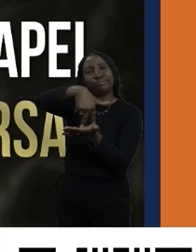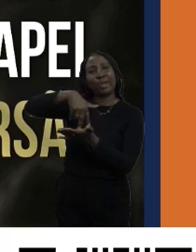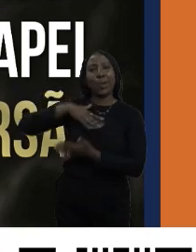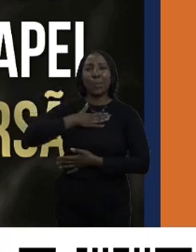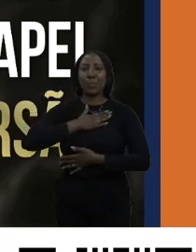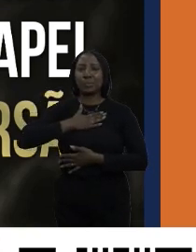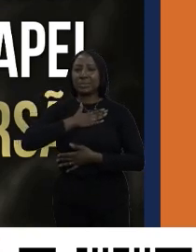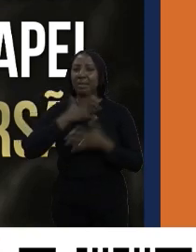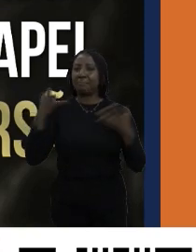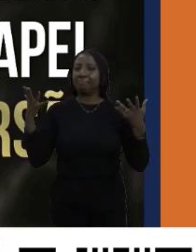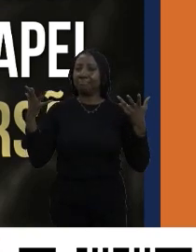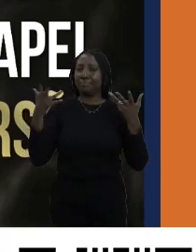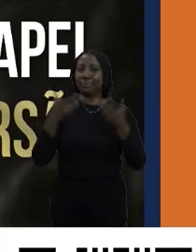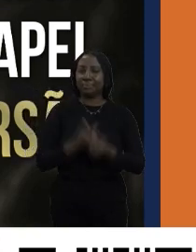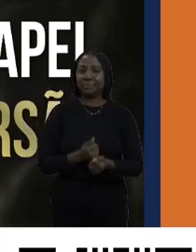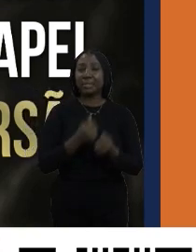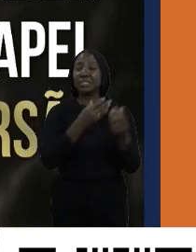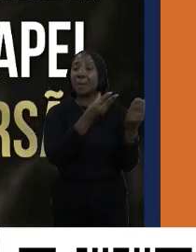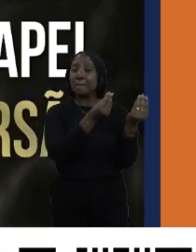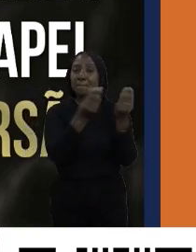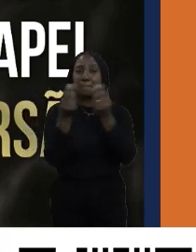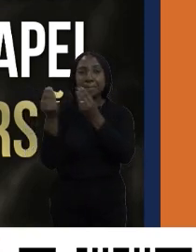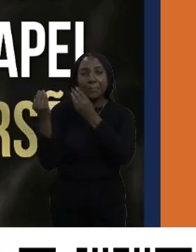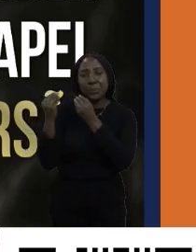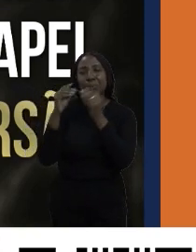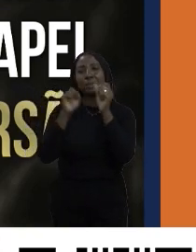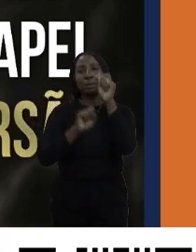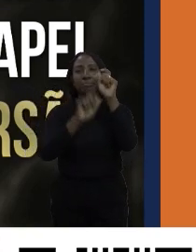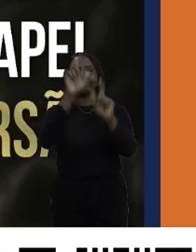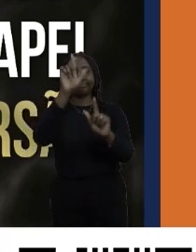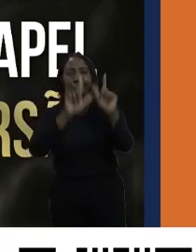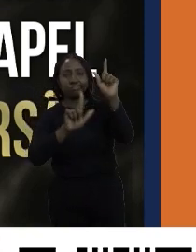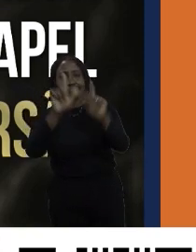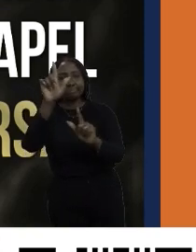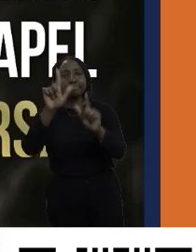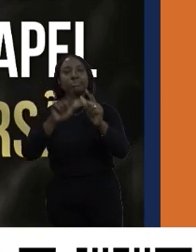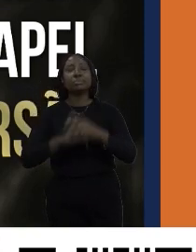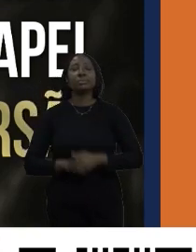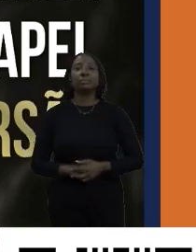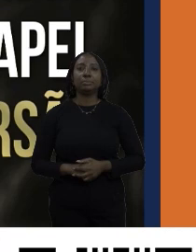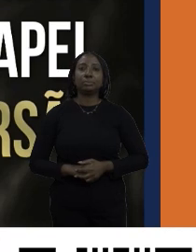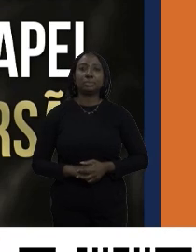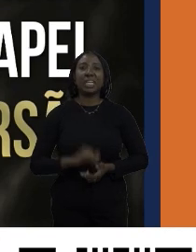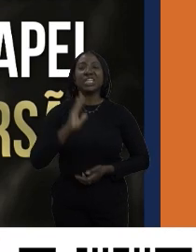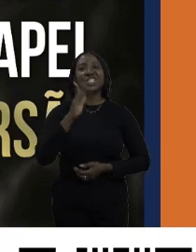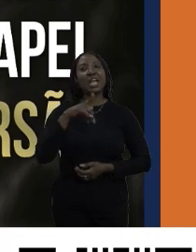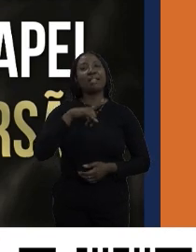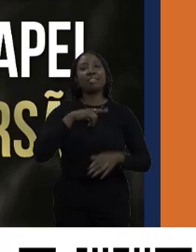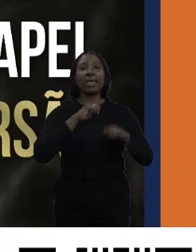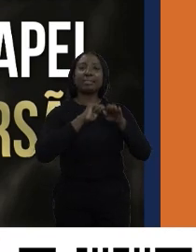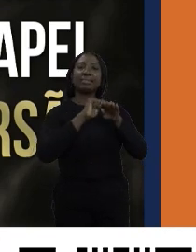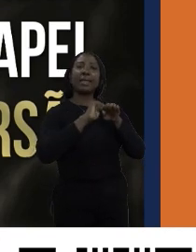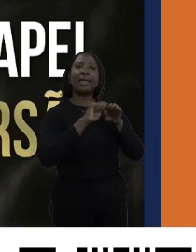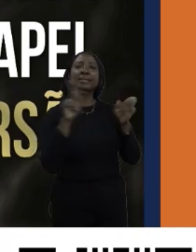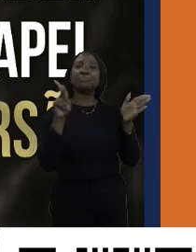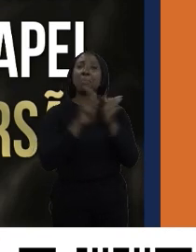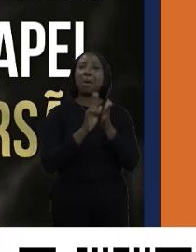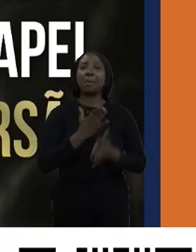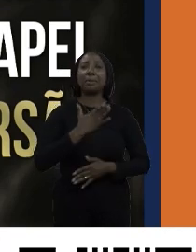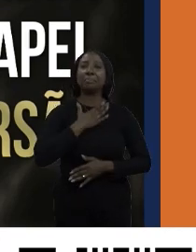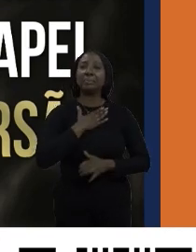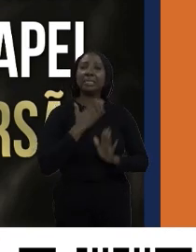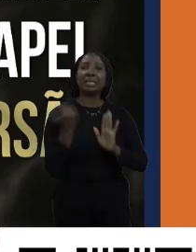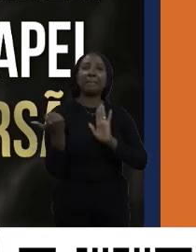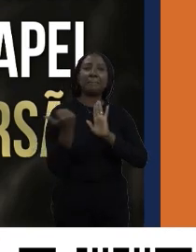Né? Era uma beleza. Tinha um montão de propaganda no ar, já tinha o tênis do Giovani, a meia do Giovani,